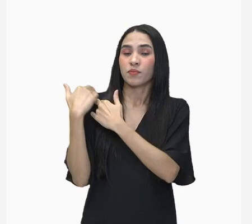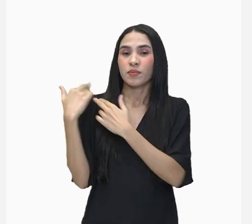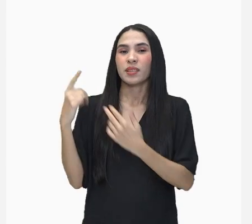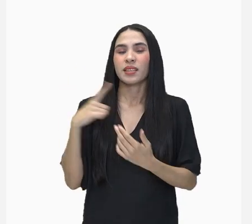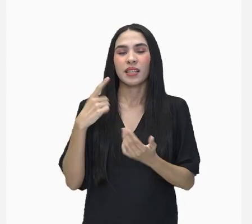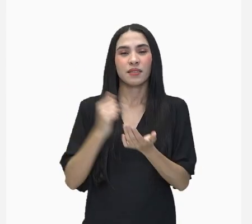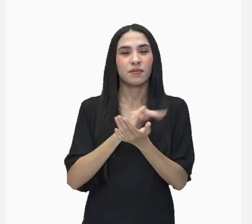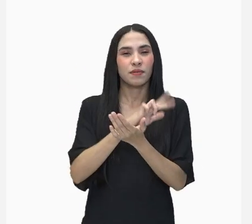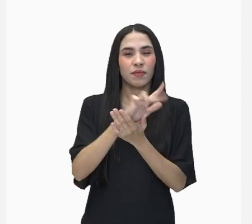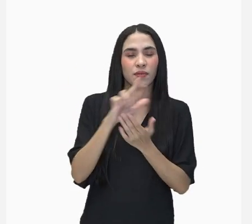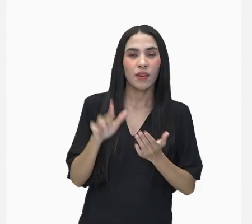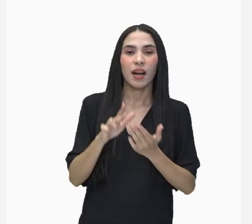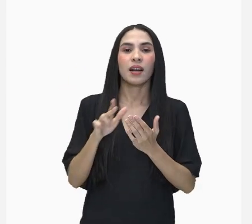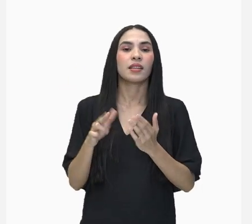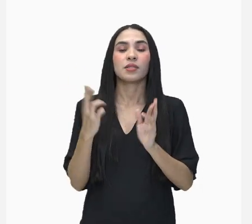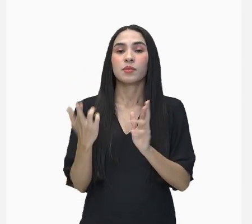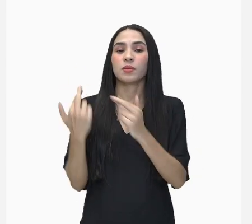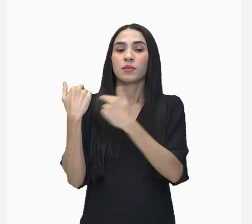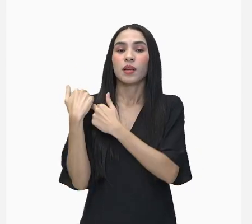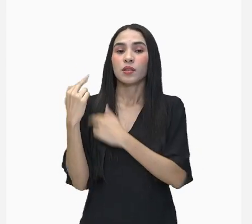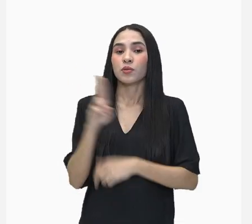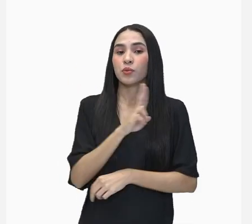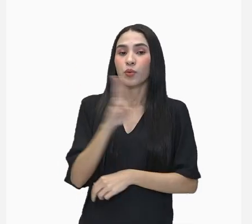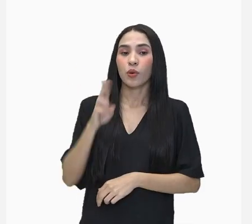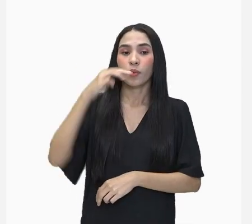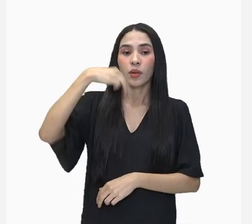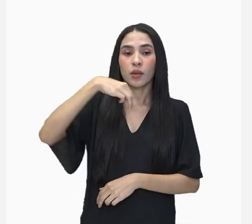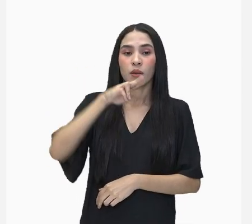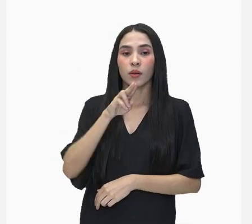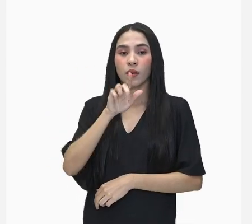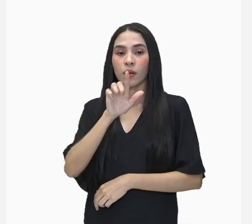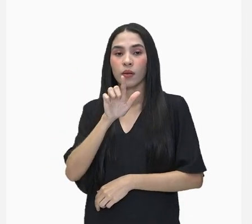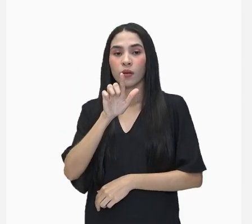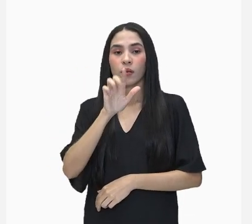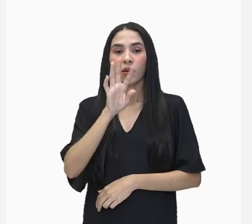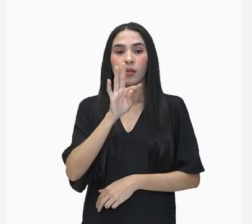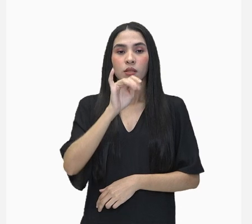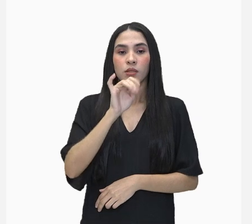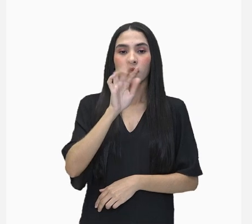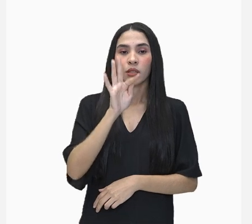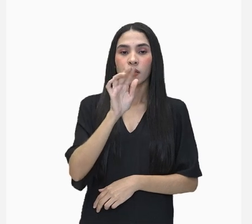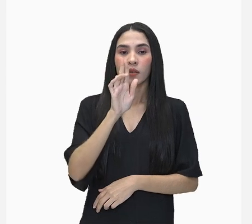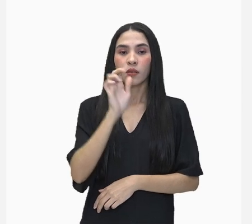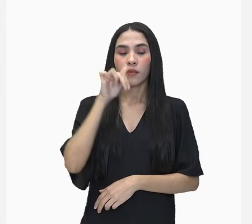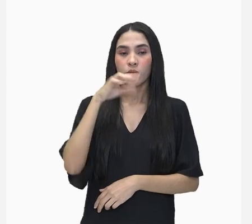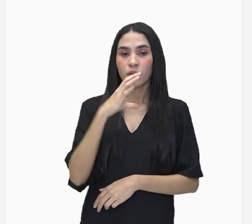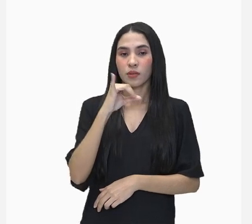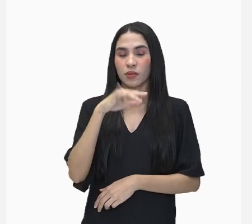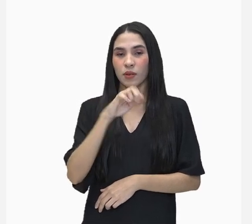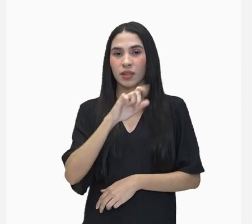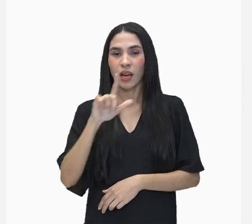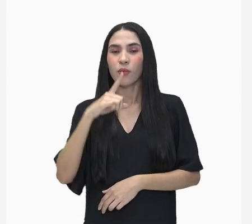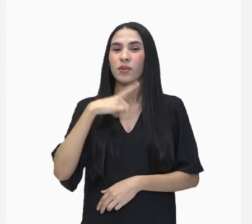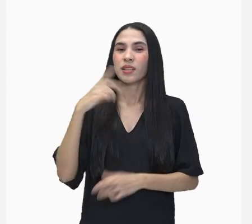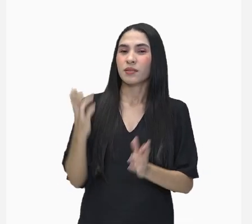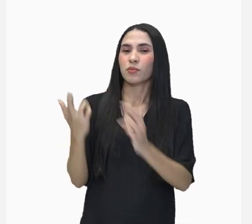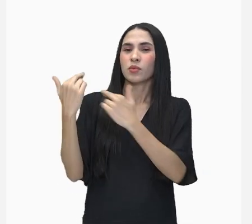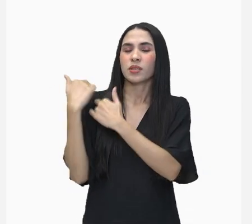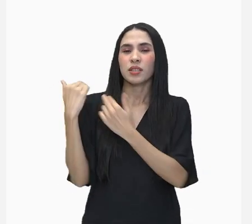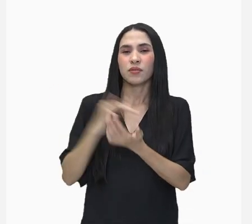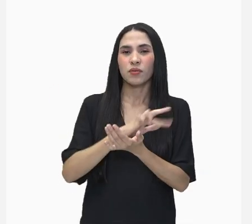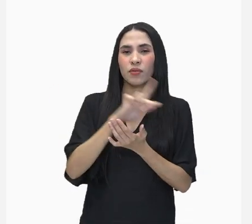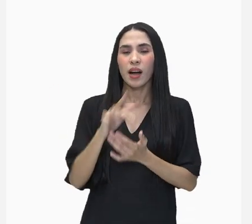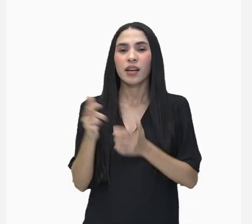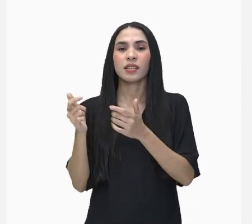de funções, que são chamadas de cidades multifuncional. E elas têm um papel significativo em diversas áreas,